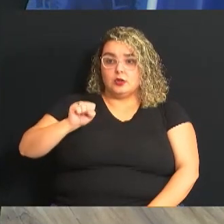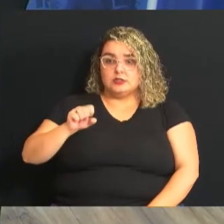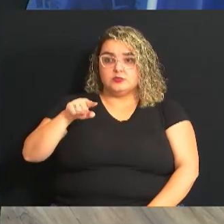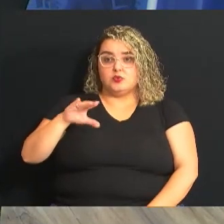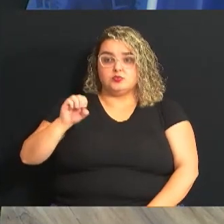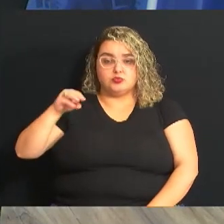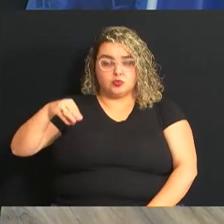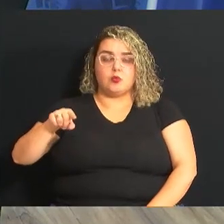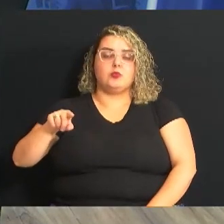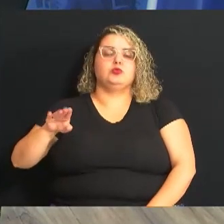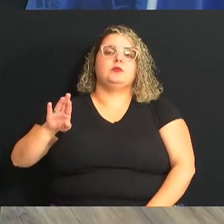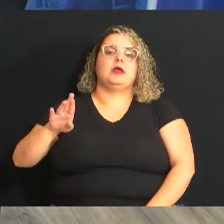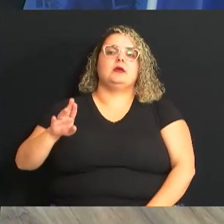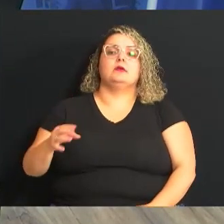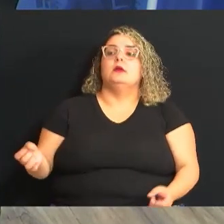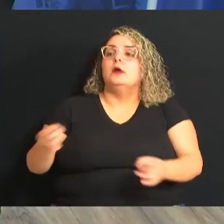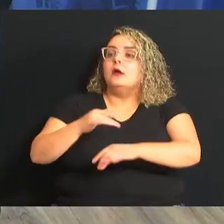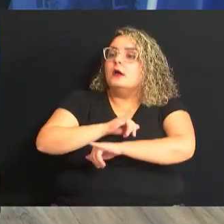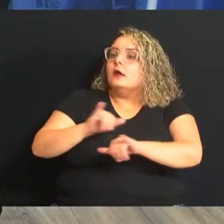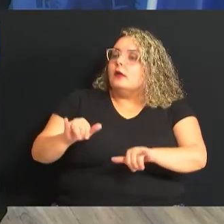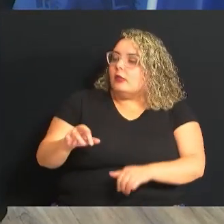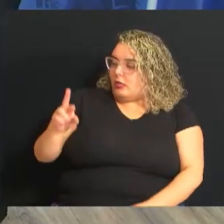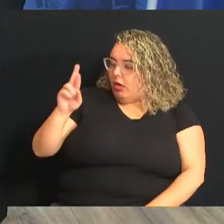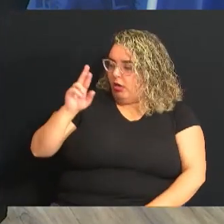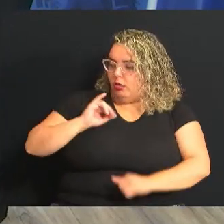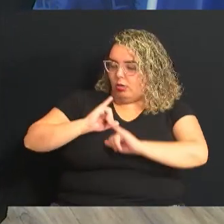interessados devem já fazer o cadastro lá no